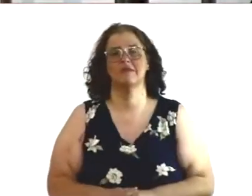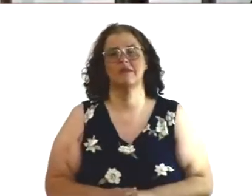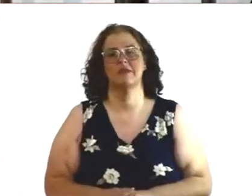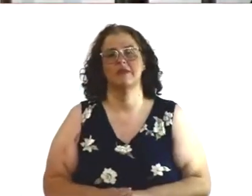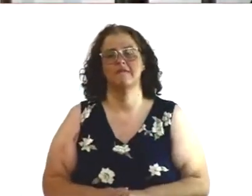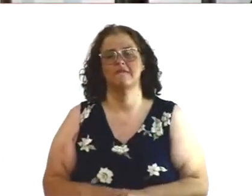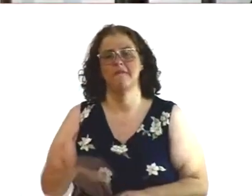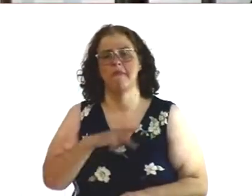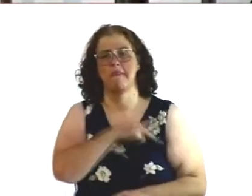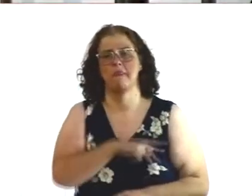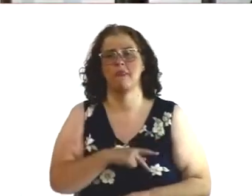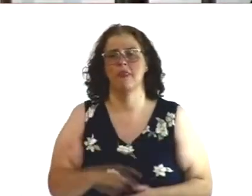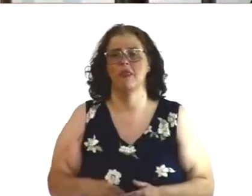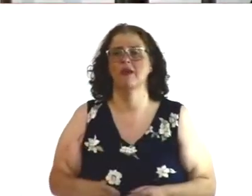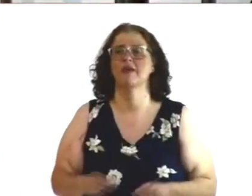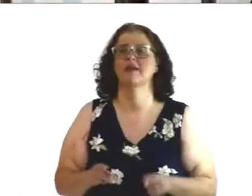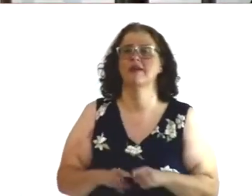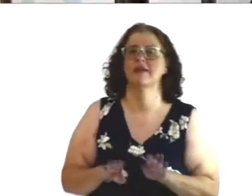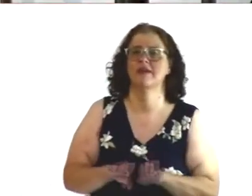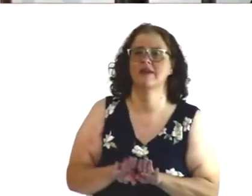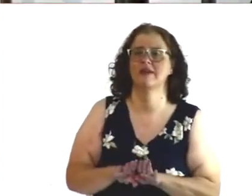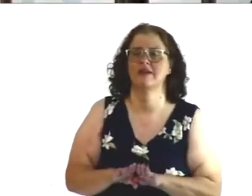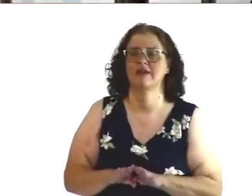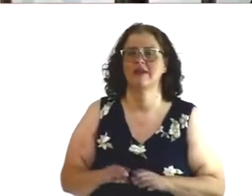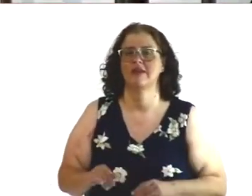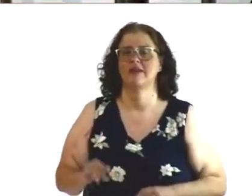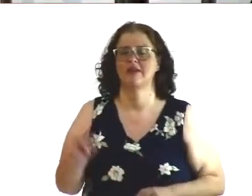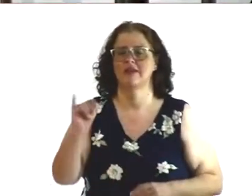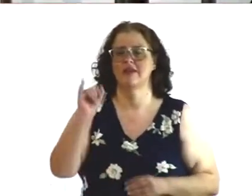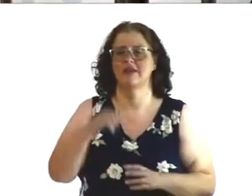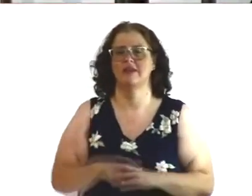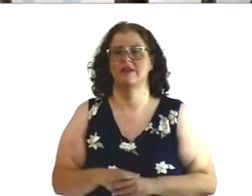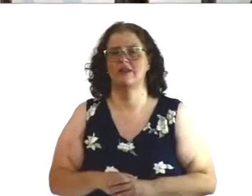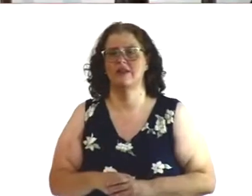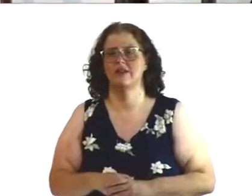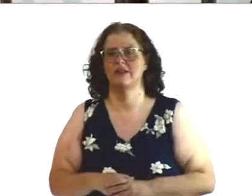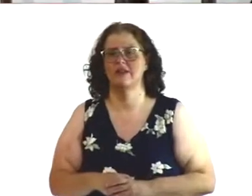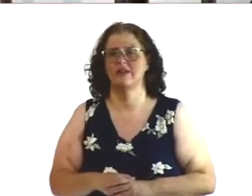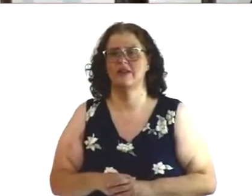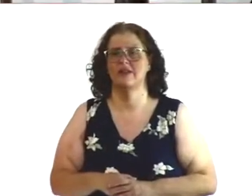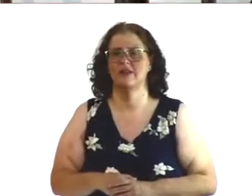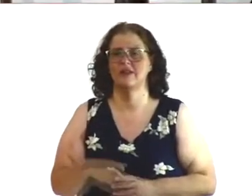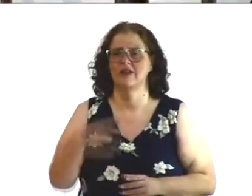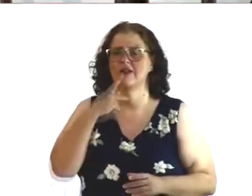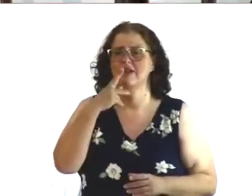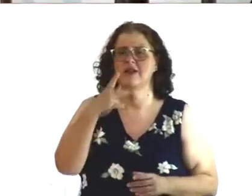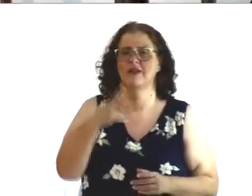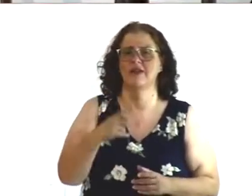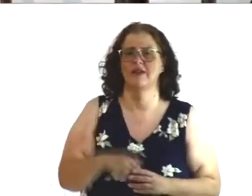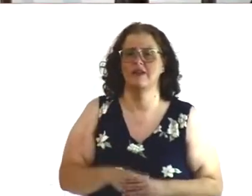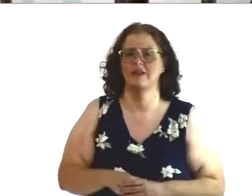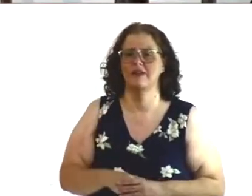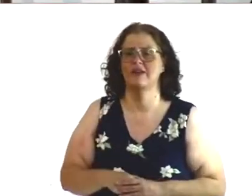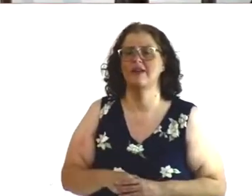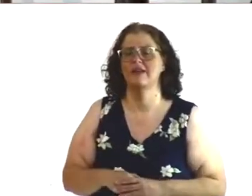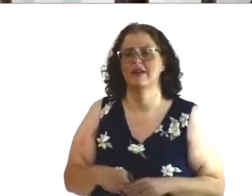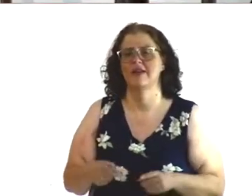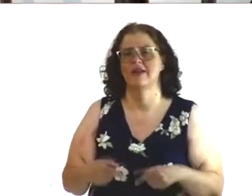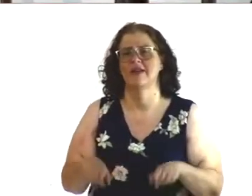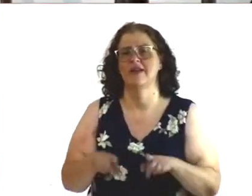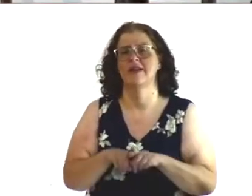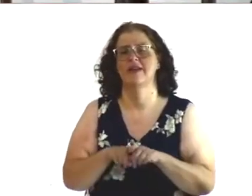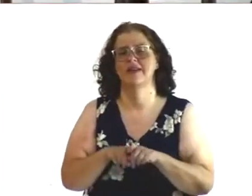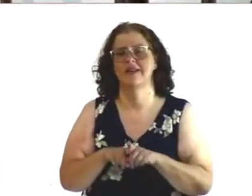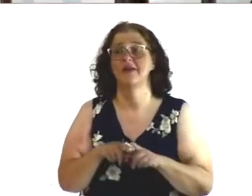Paulo, riscos, inclusive no chamado. Diga a esse homem que está à rua direita que ele vai saber o que é me